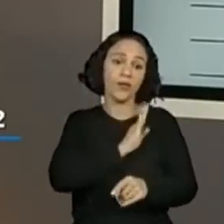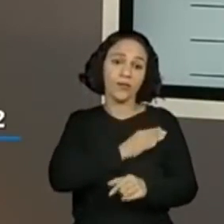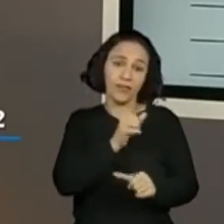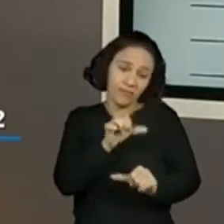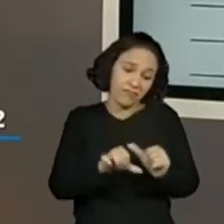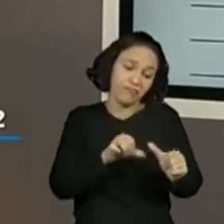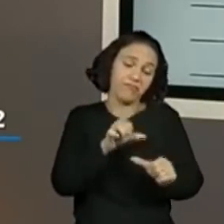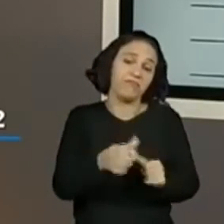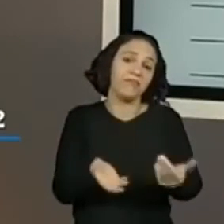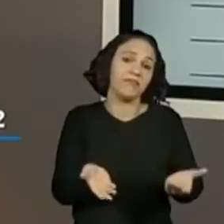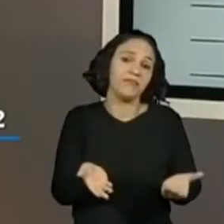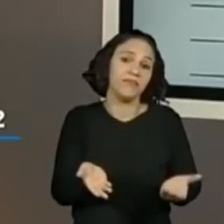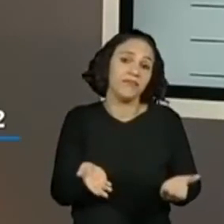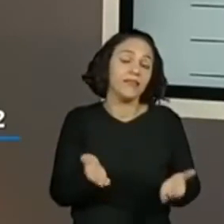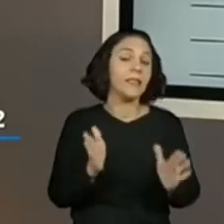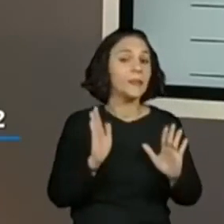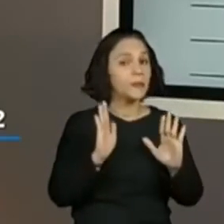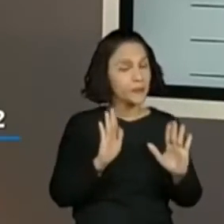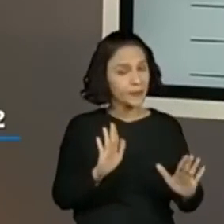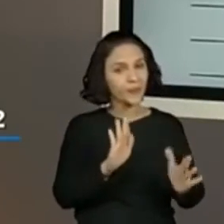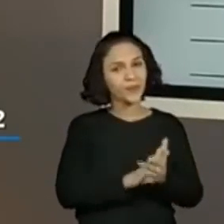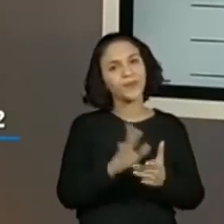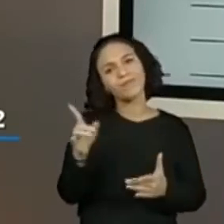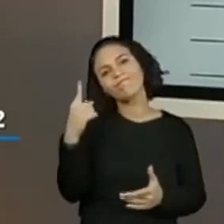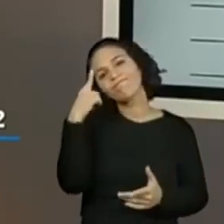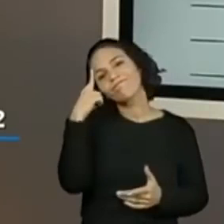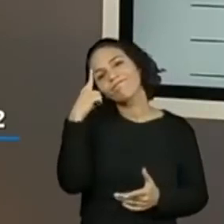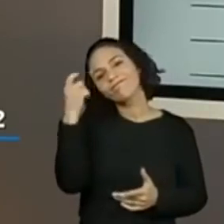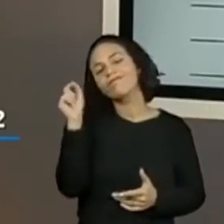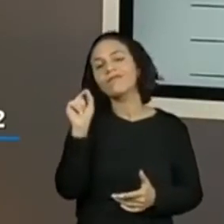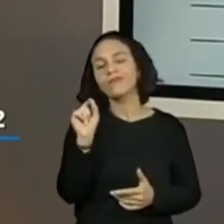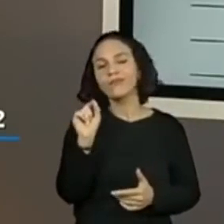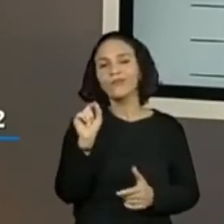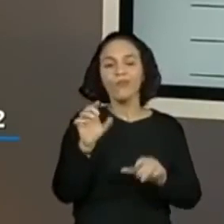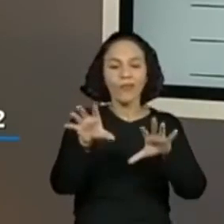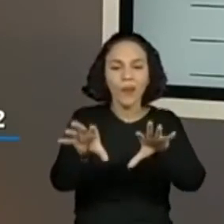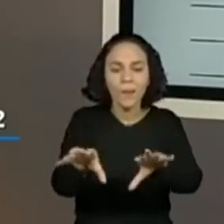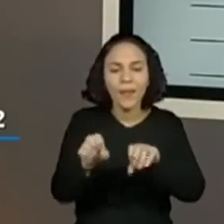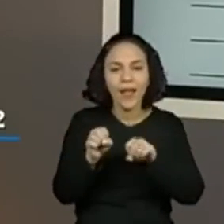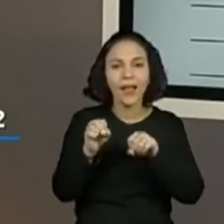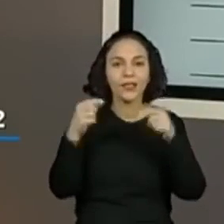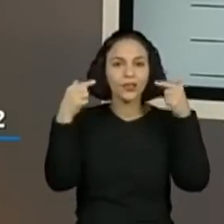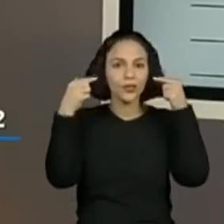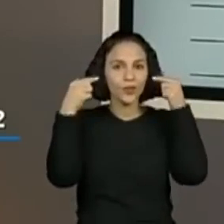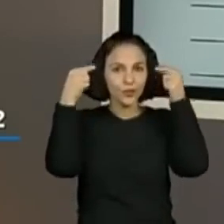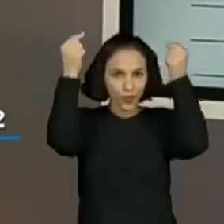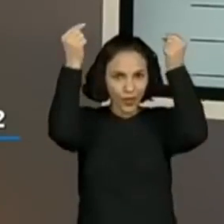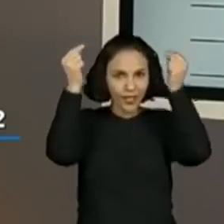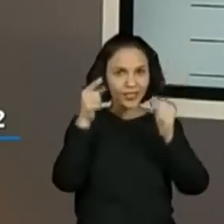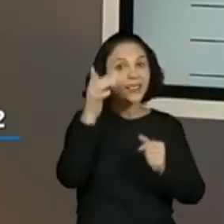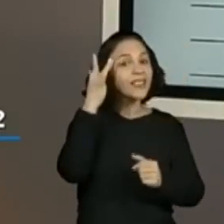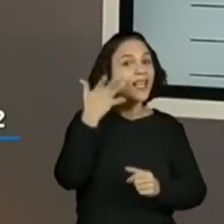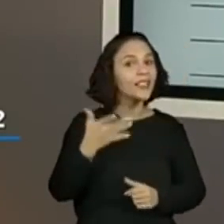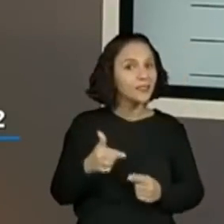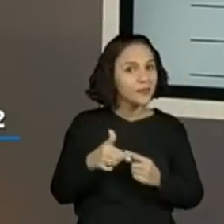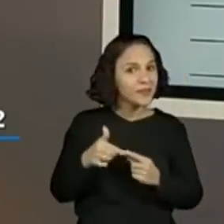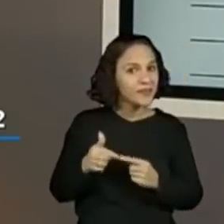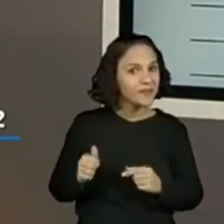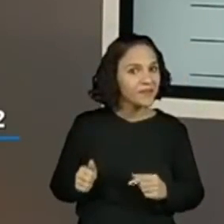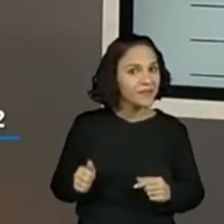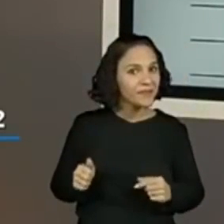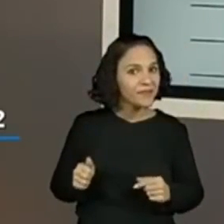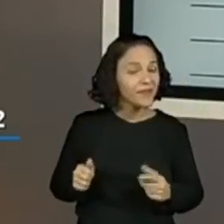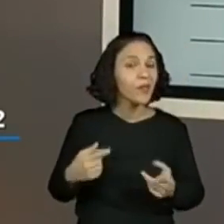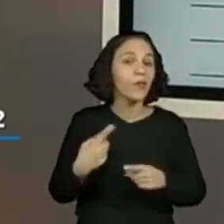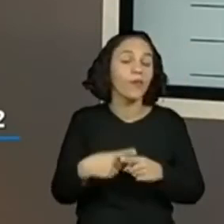aí. E ela está sugerindo a presença, a captura de duendes. O que vocês acham? Pensando